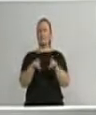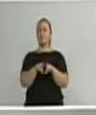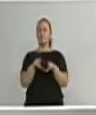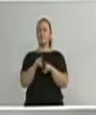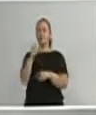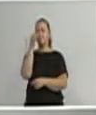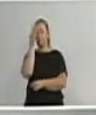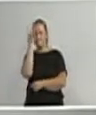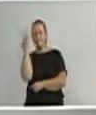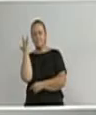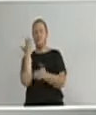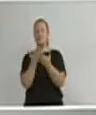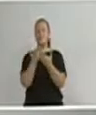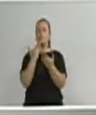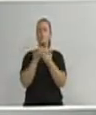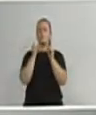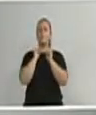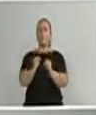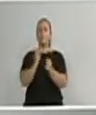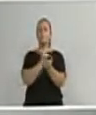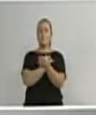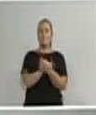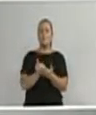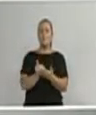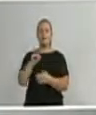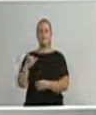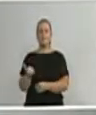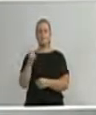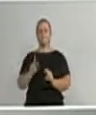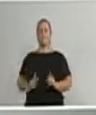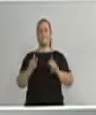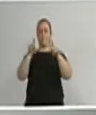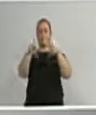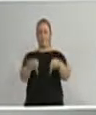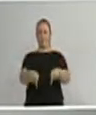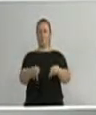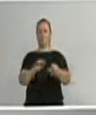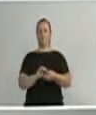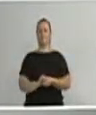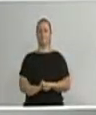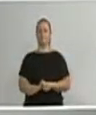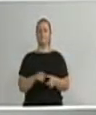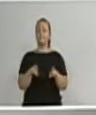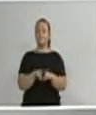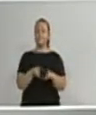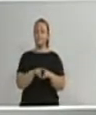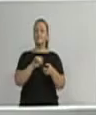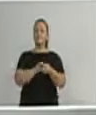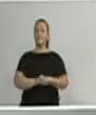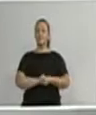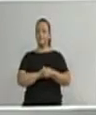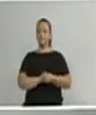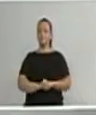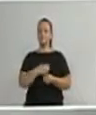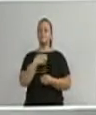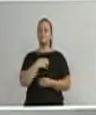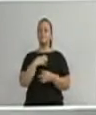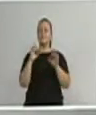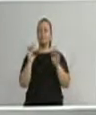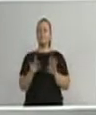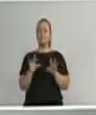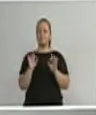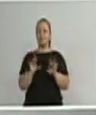usá-la, independente de inauguração ou não. Quero aqui cumprimentar também, de uma forma muito especial, a grande